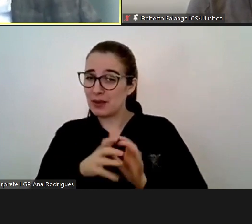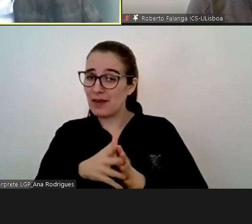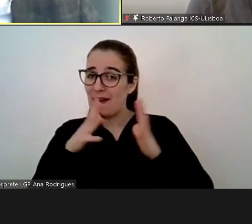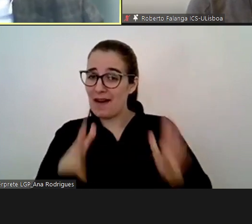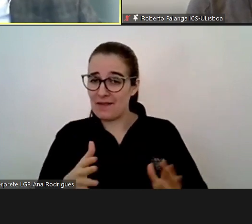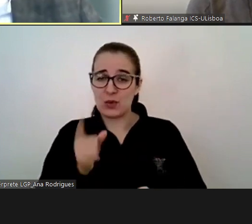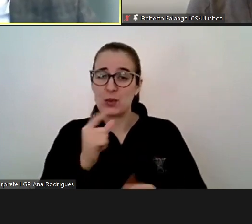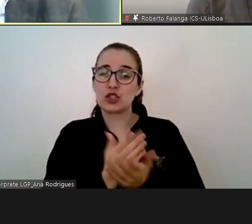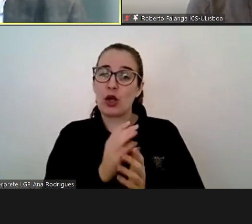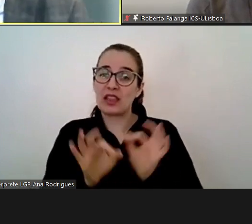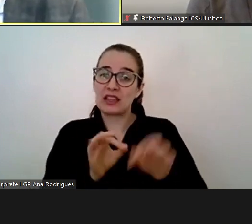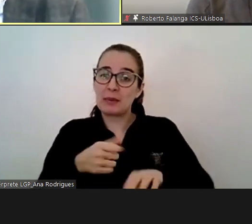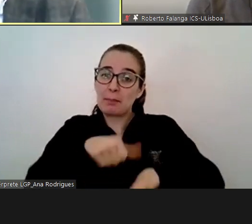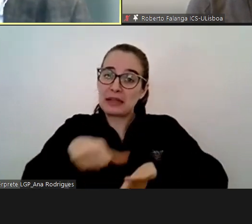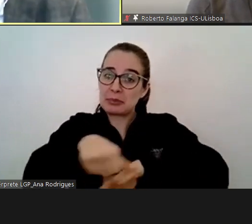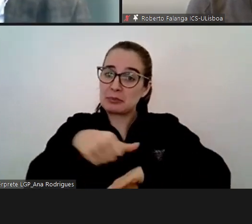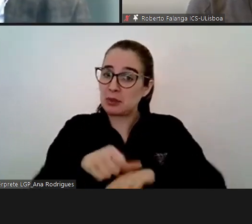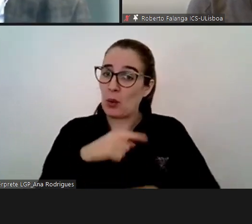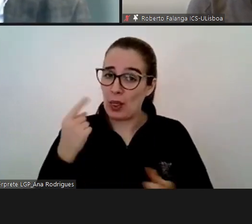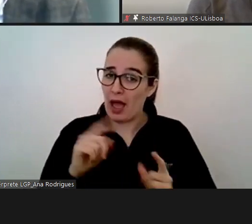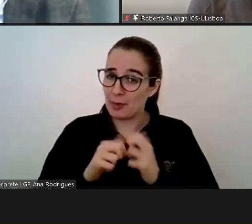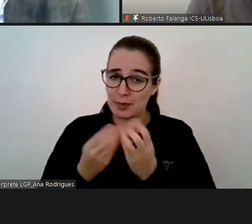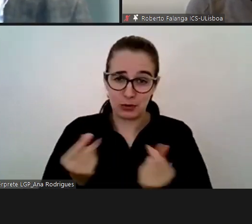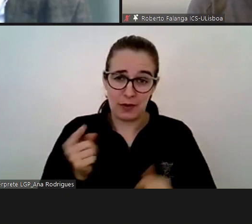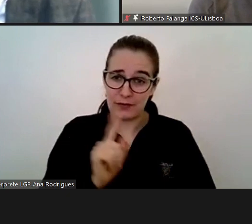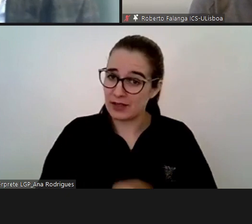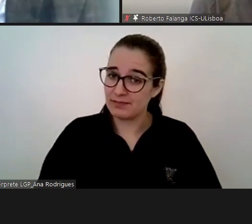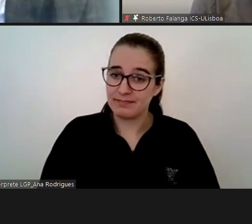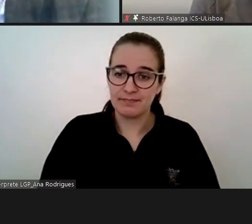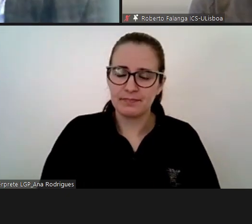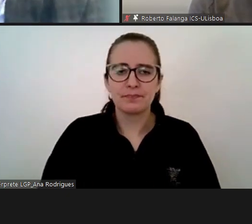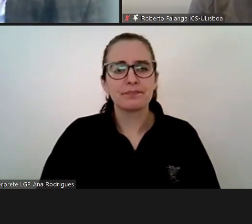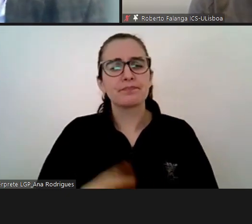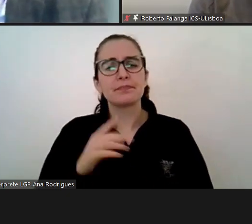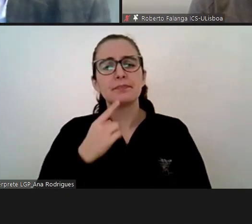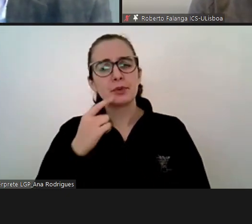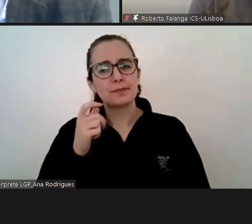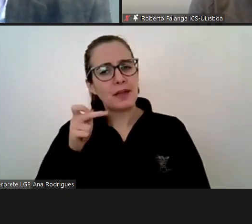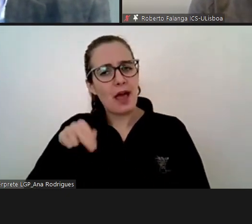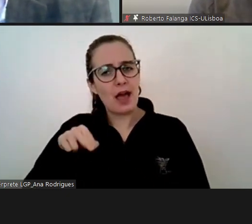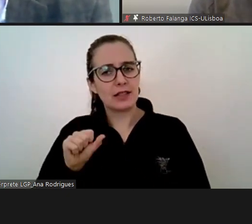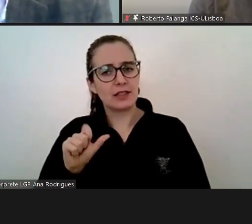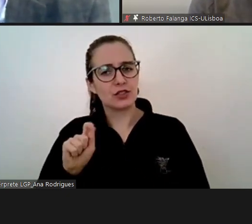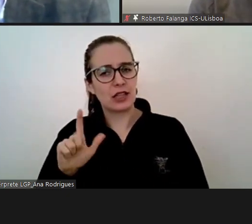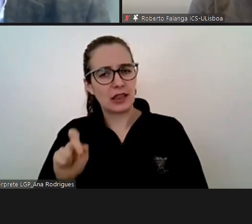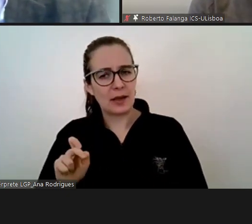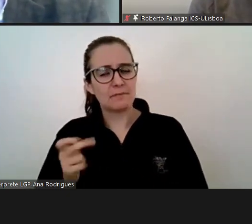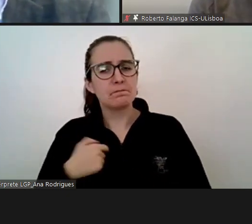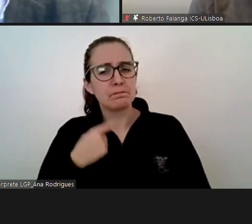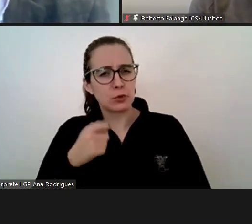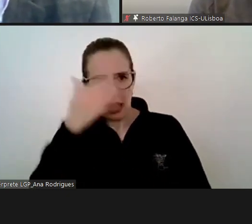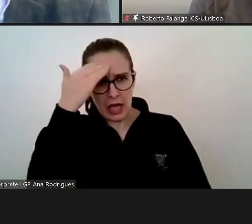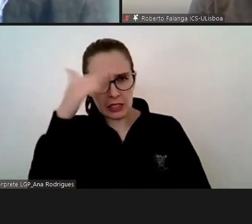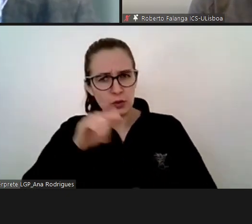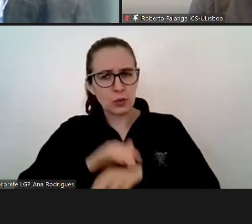paliativos para resolver o problema. Ângela, isto tem a ver com também com a confiança ou desconfiança